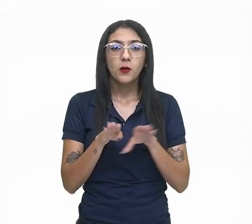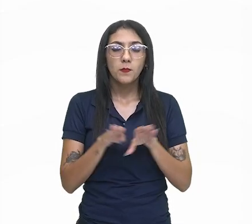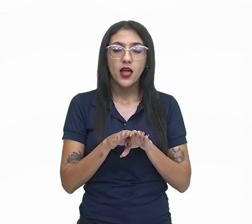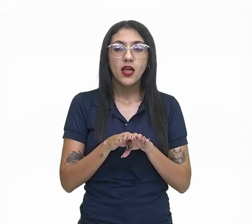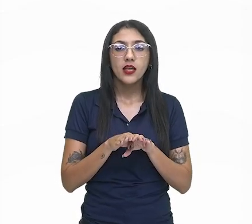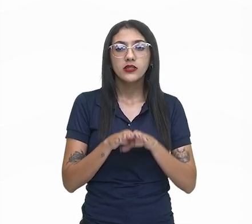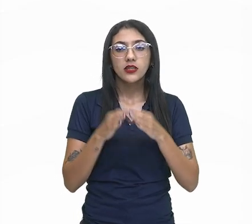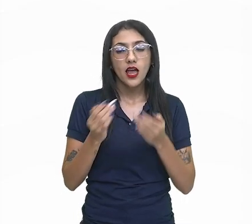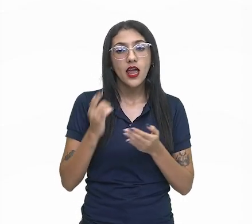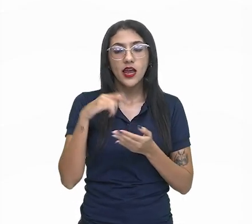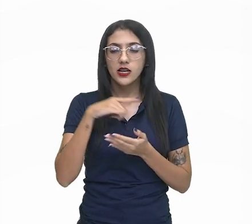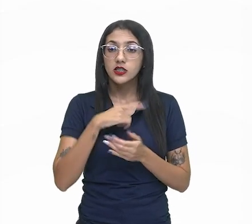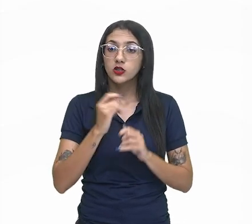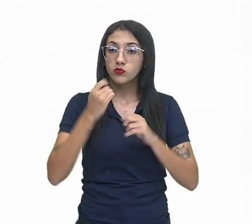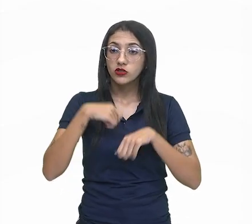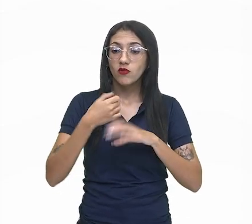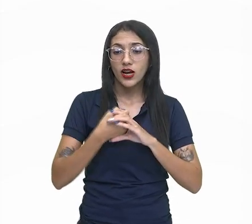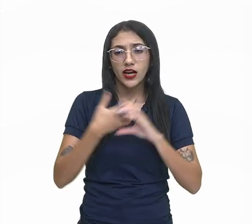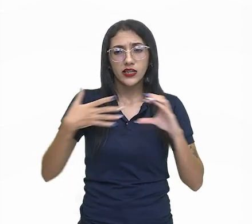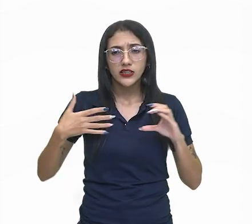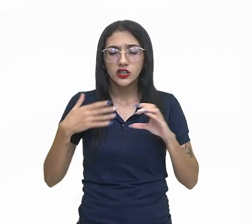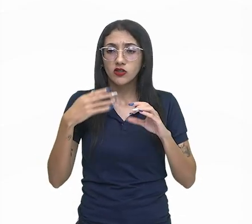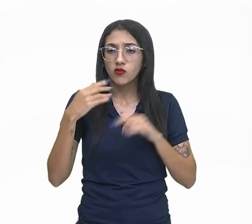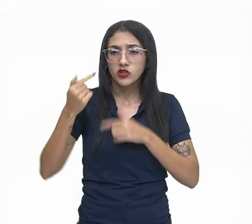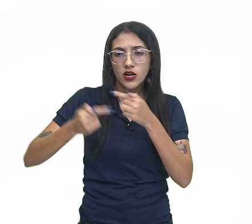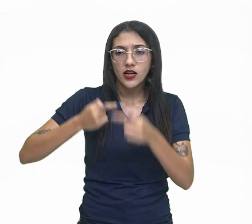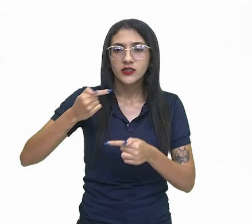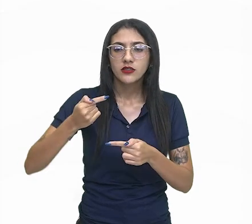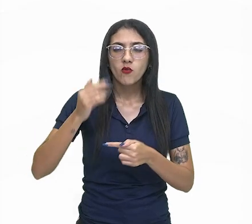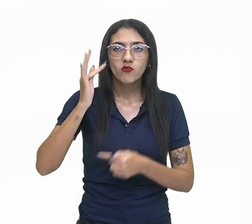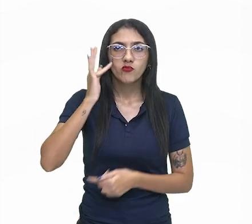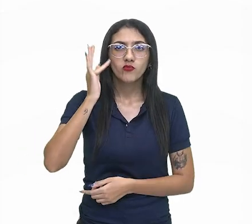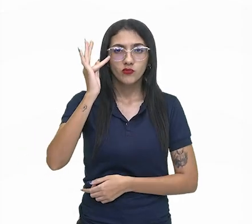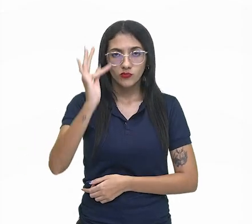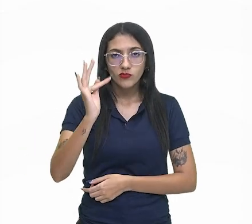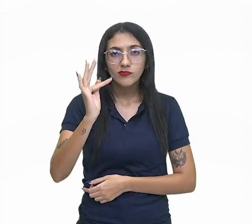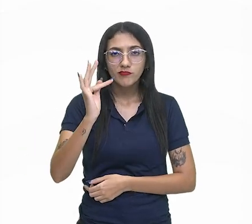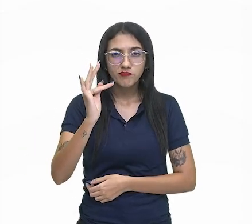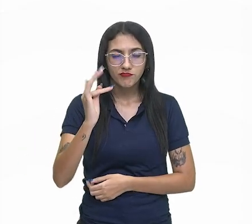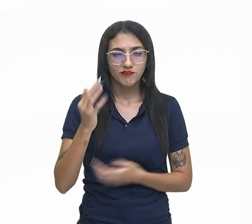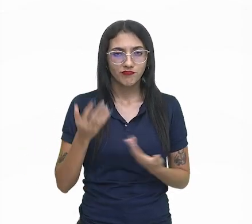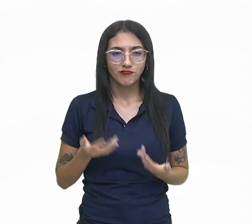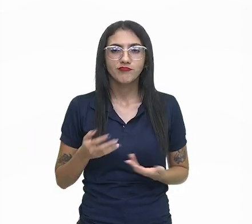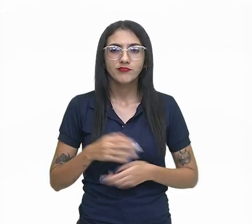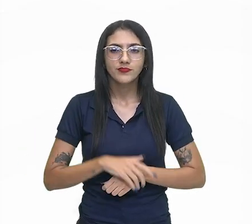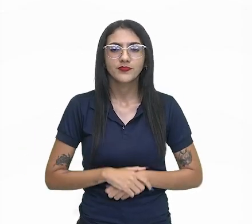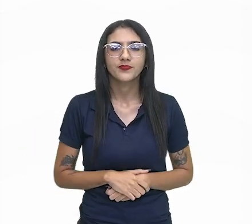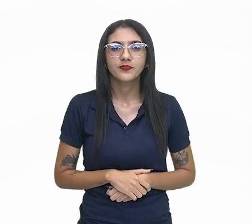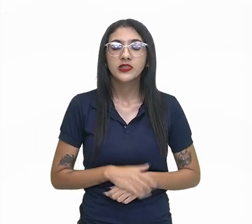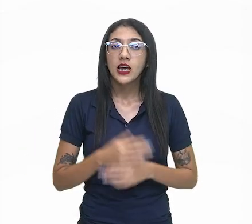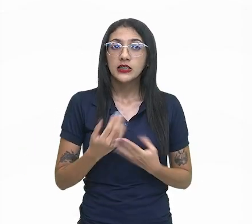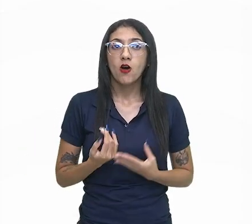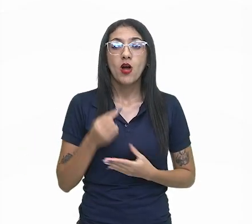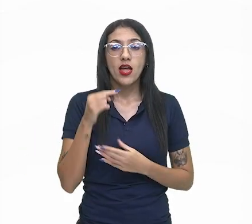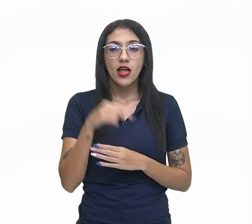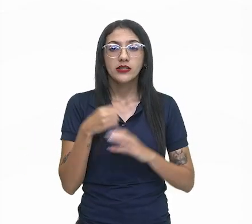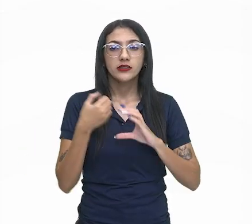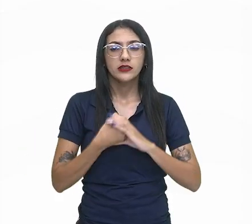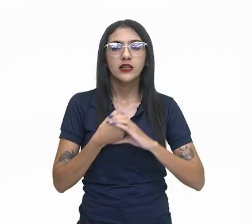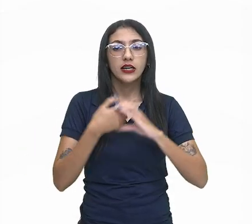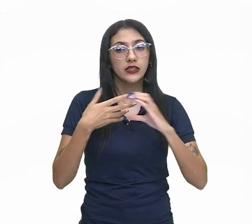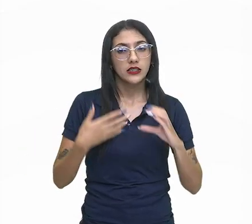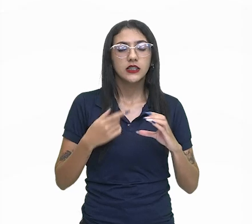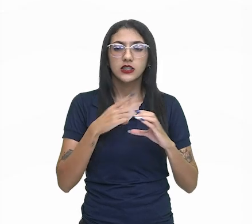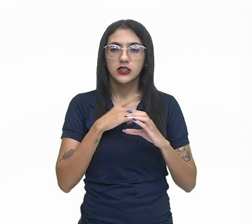eles transmitiam para os seus descendentes, não é? E aí, essa característica, então,